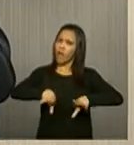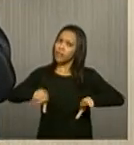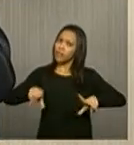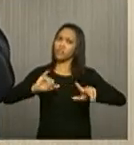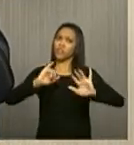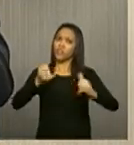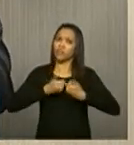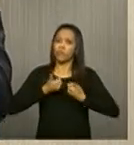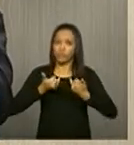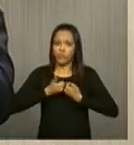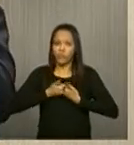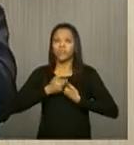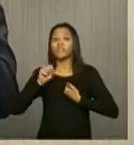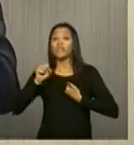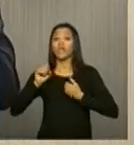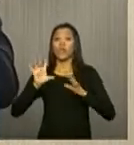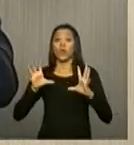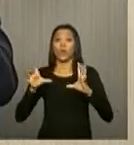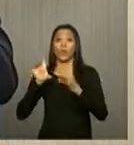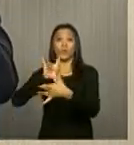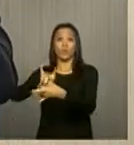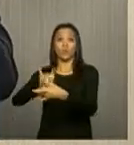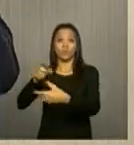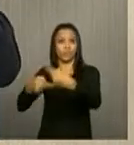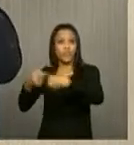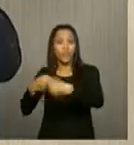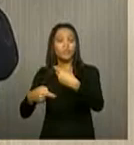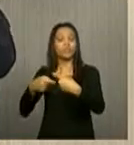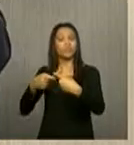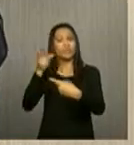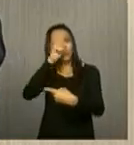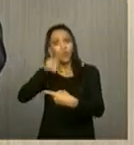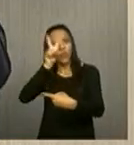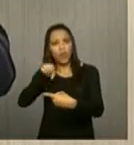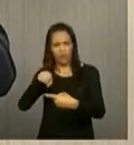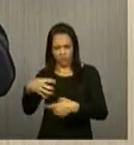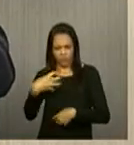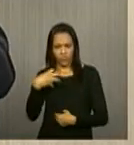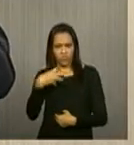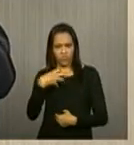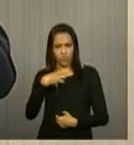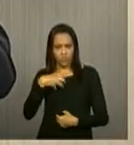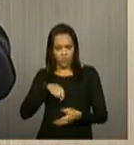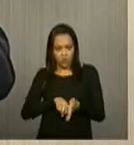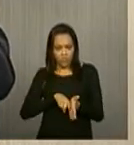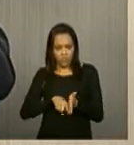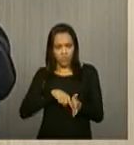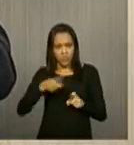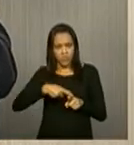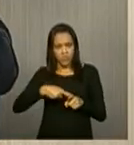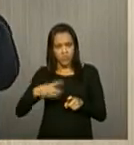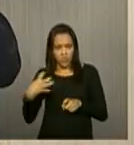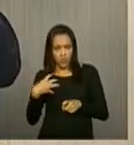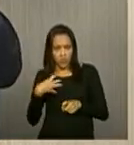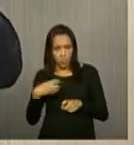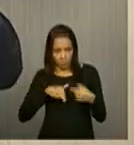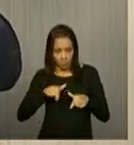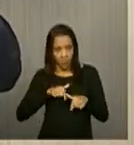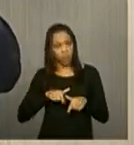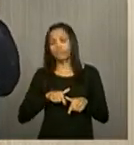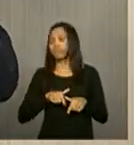de contexto político histórico que não influenciaram as nossas análises a base do nosso trabalho